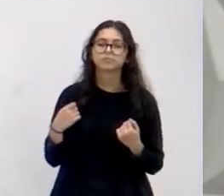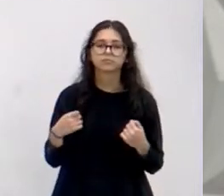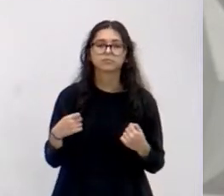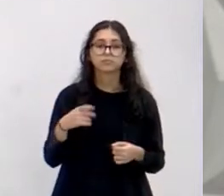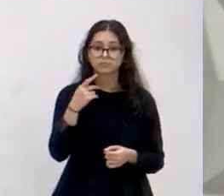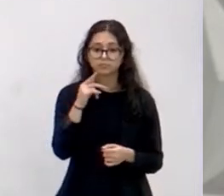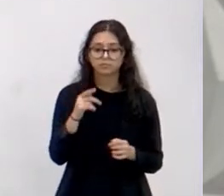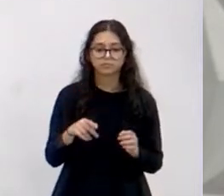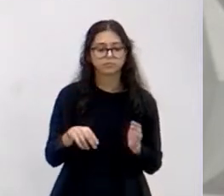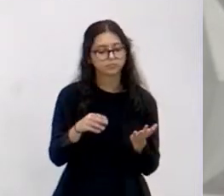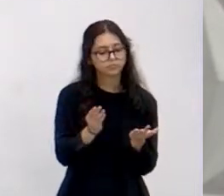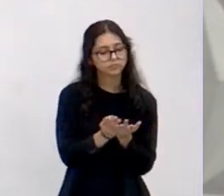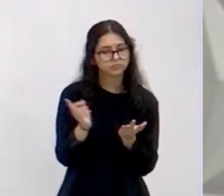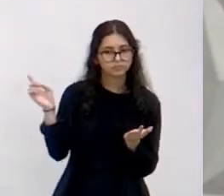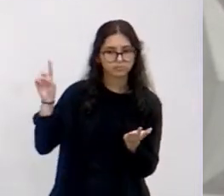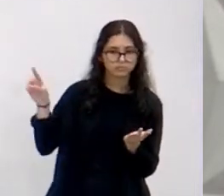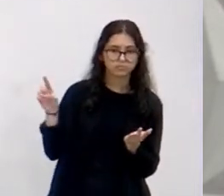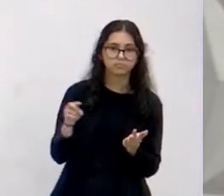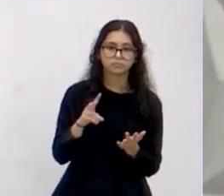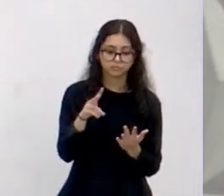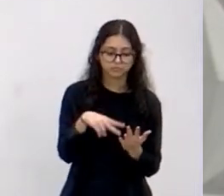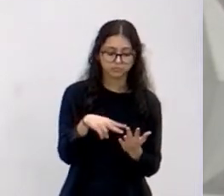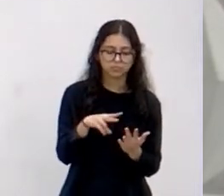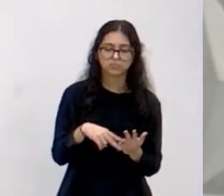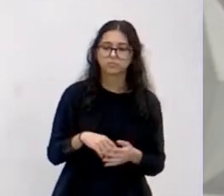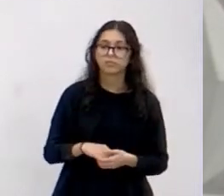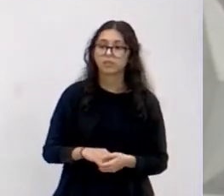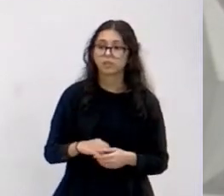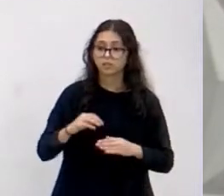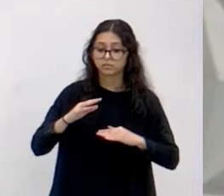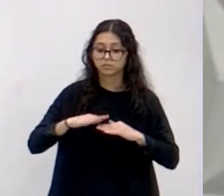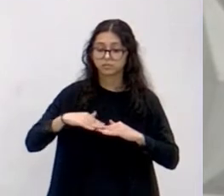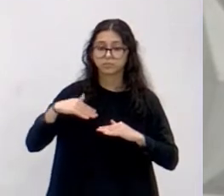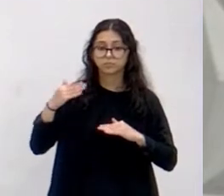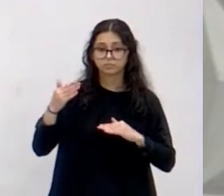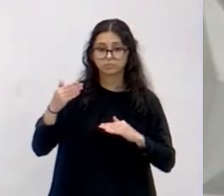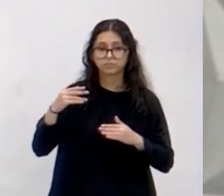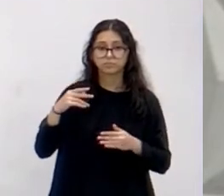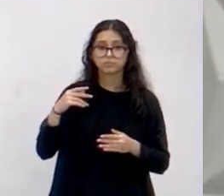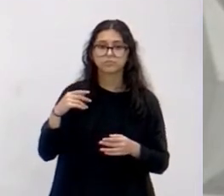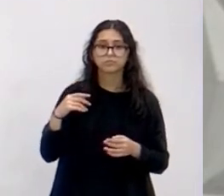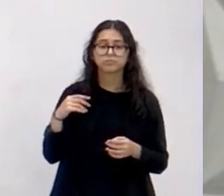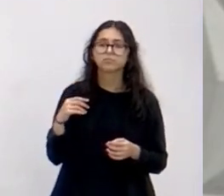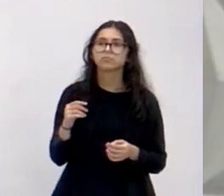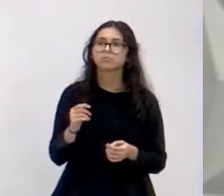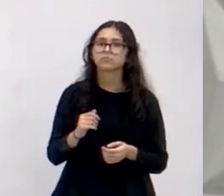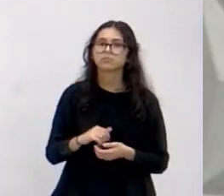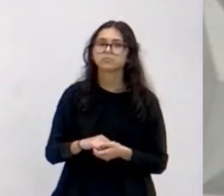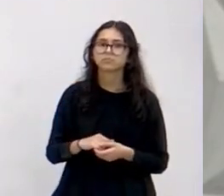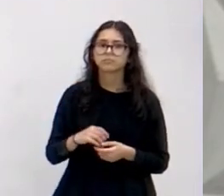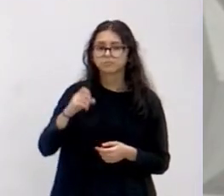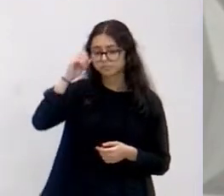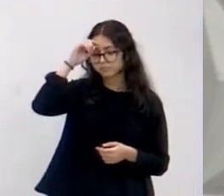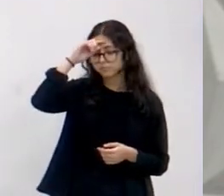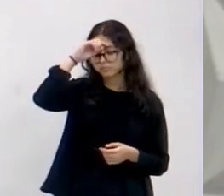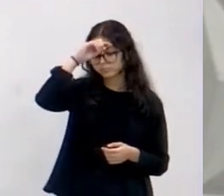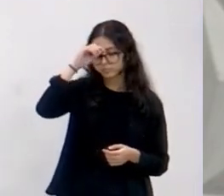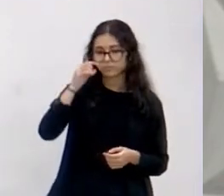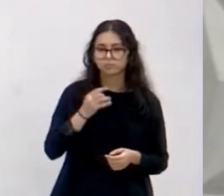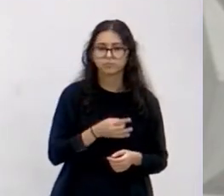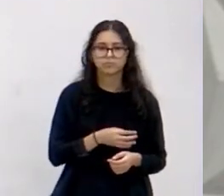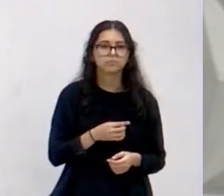que os irmãos observa em o quanto mais irreal é um temor mais difícil se torna